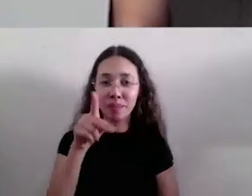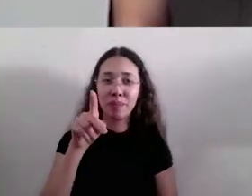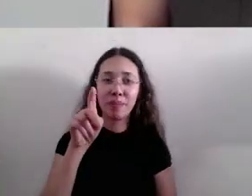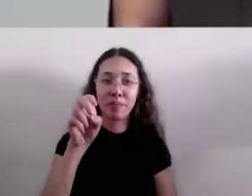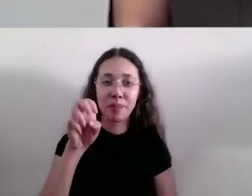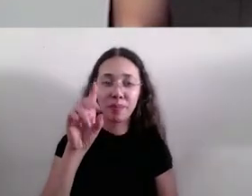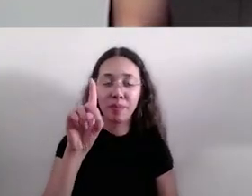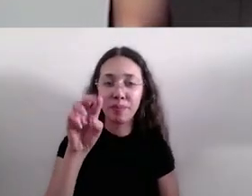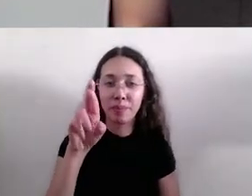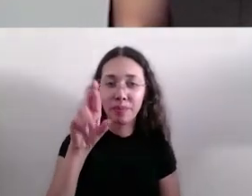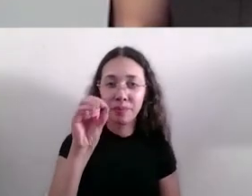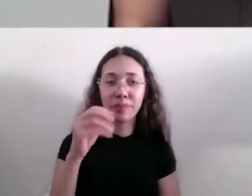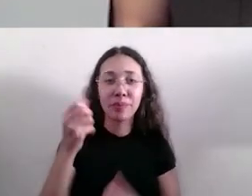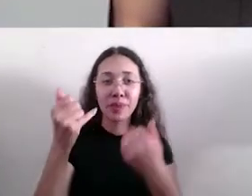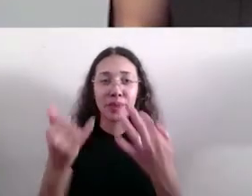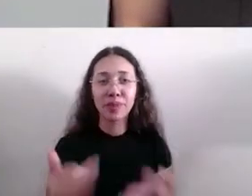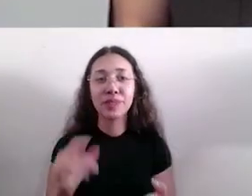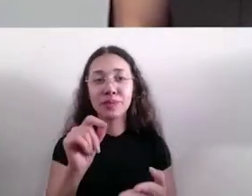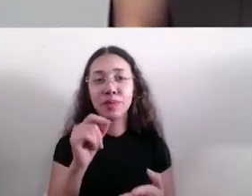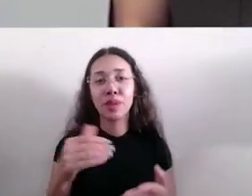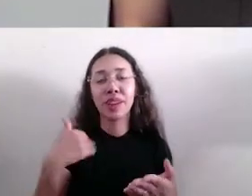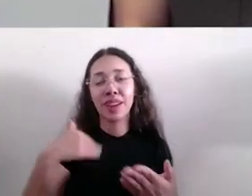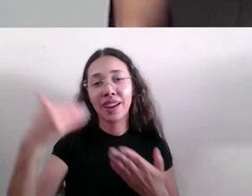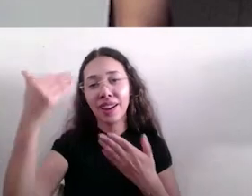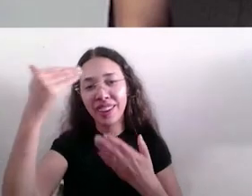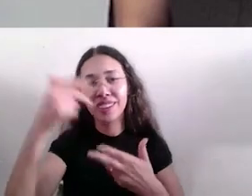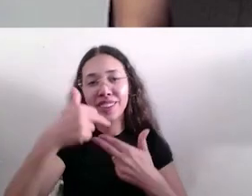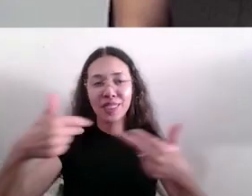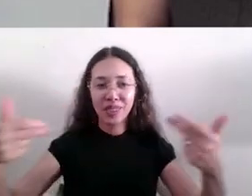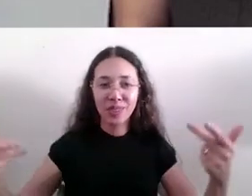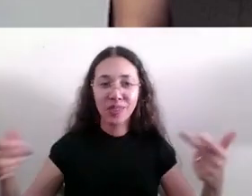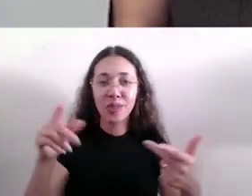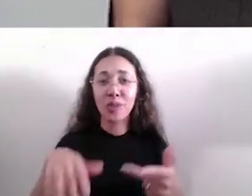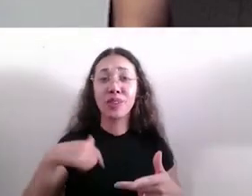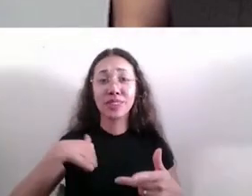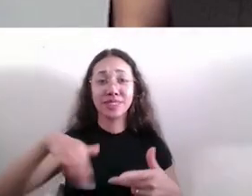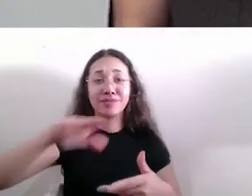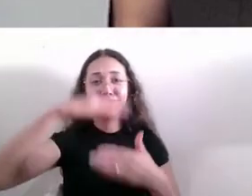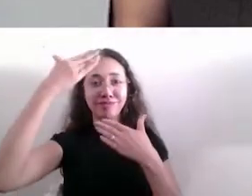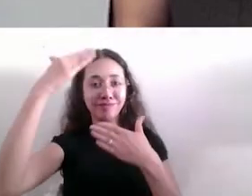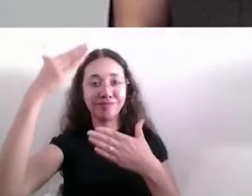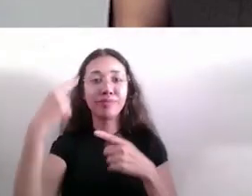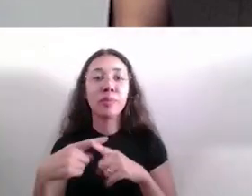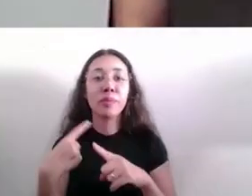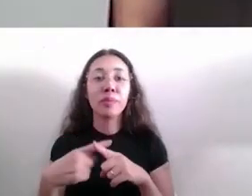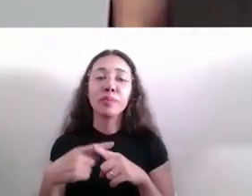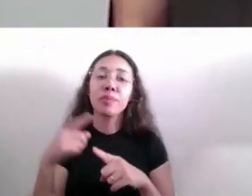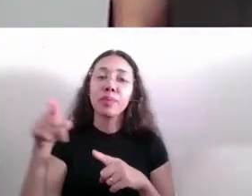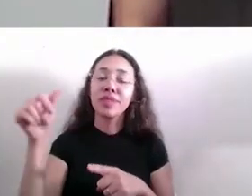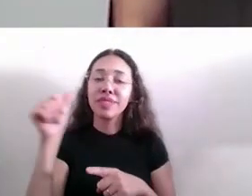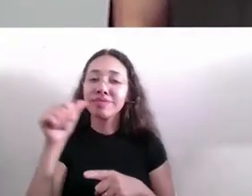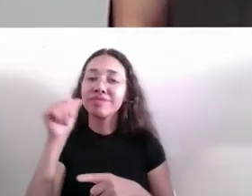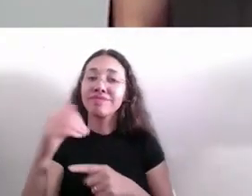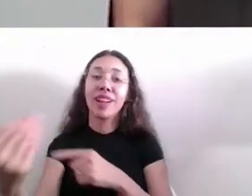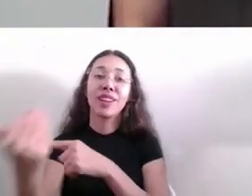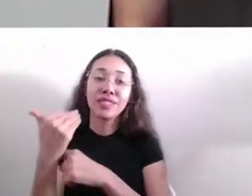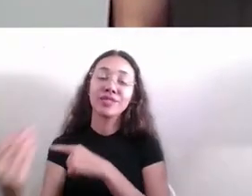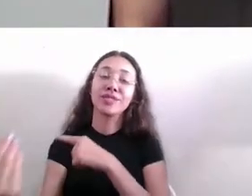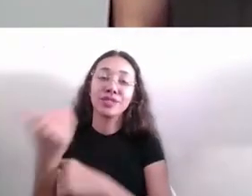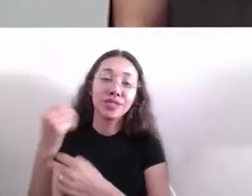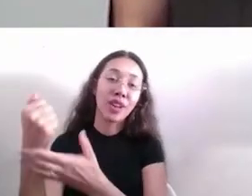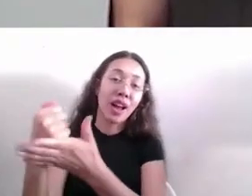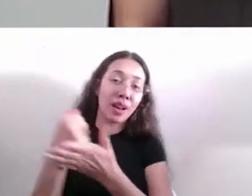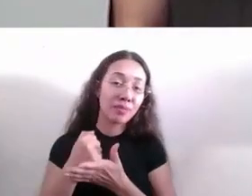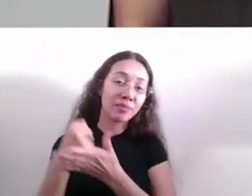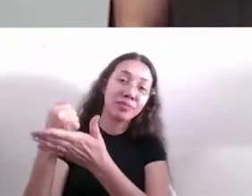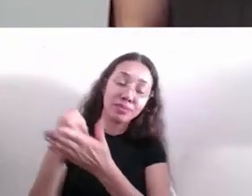Audice, fez um agradecimento a ela, que eu deixo o registro também do nosso agradecimento, porque a participação dela foi essencial. Se ela não tivesse cedido 2